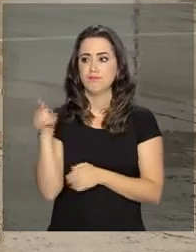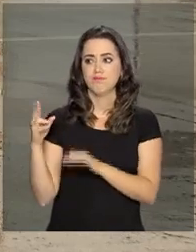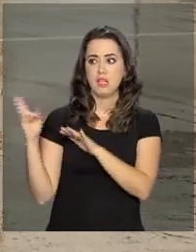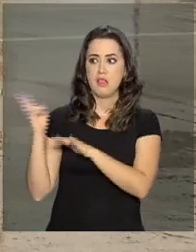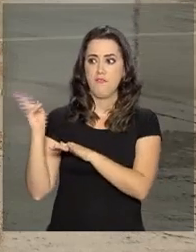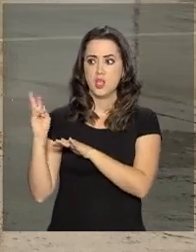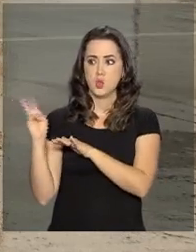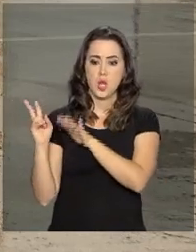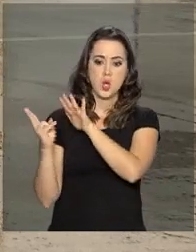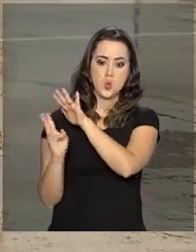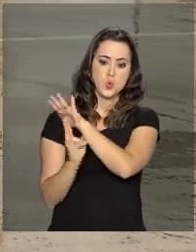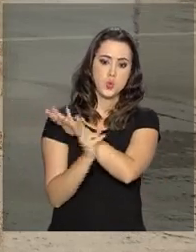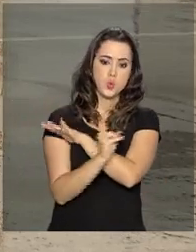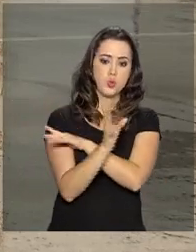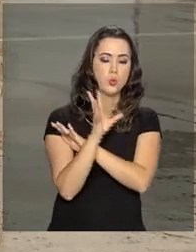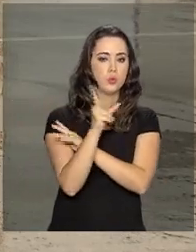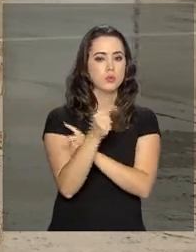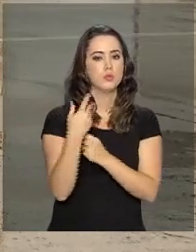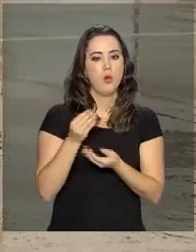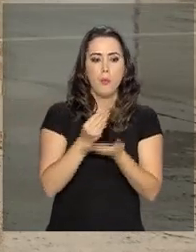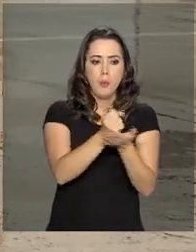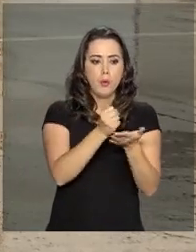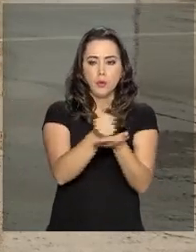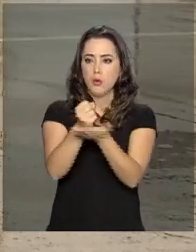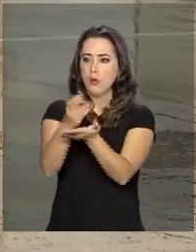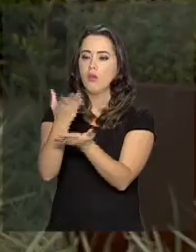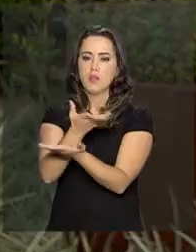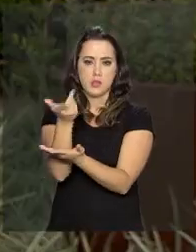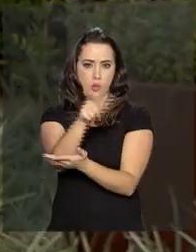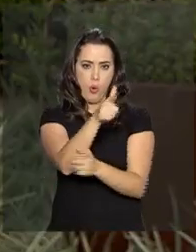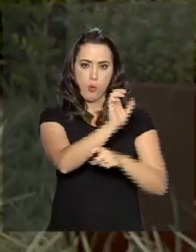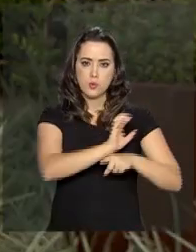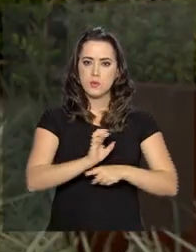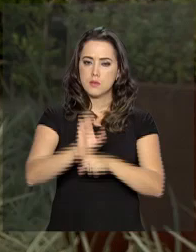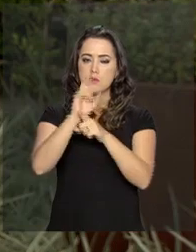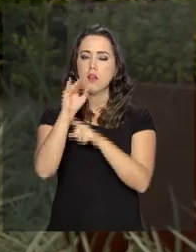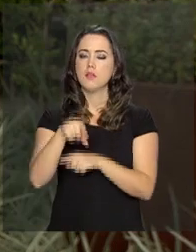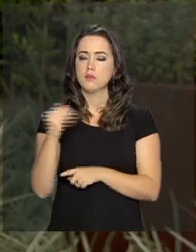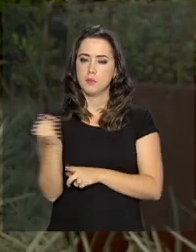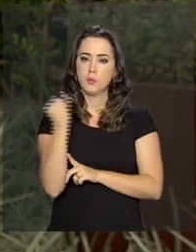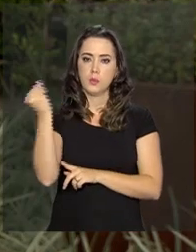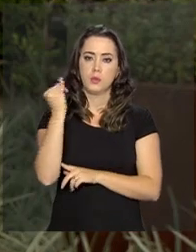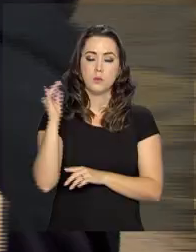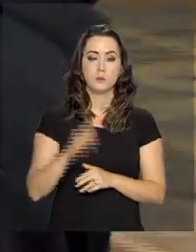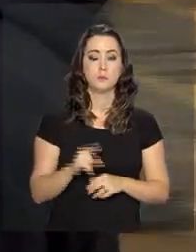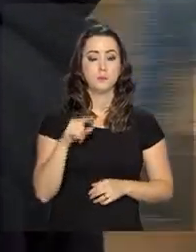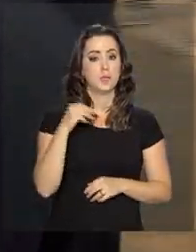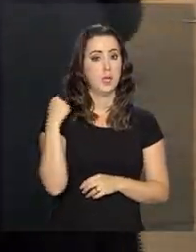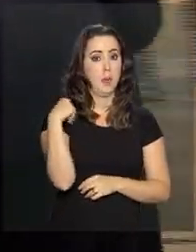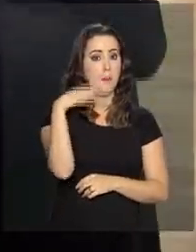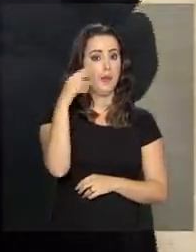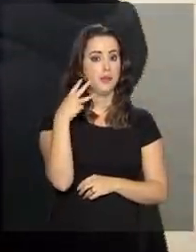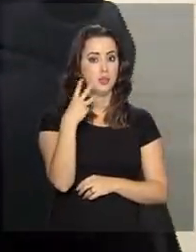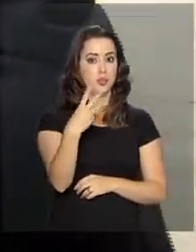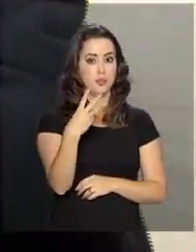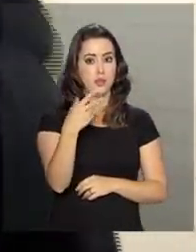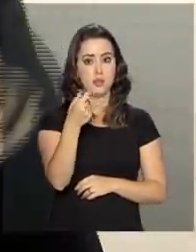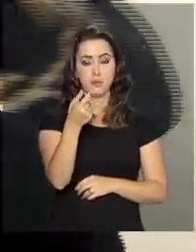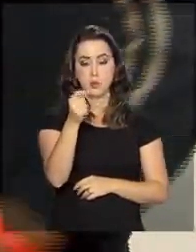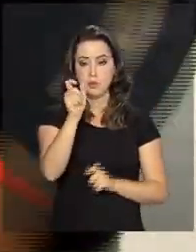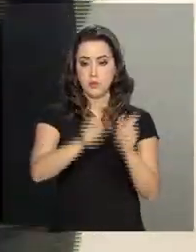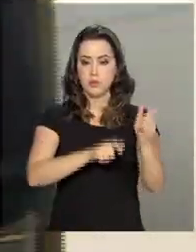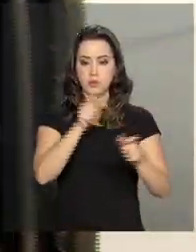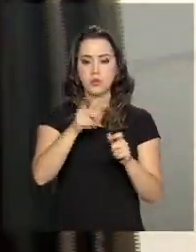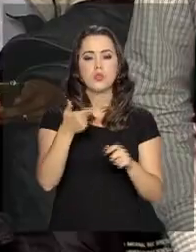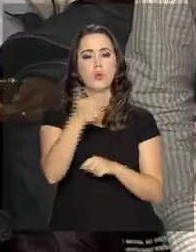dê oportunidade para esses venezuelanos e outras unidades da federação. Ao todo, mais de 3.200 venezuelanos já passaram pelo processo